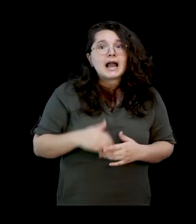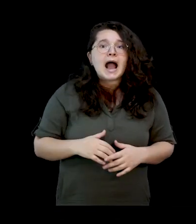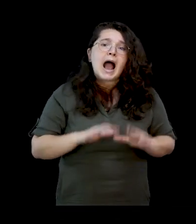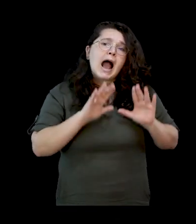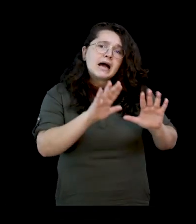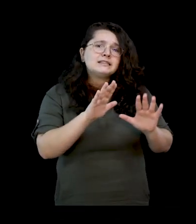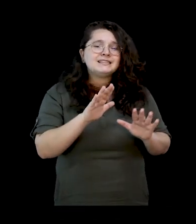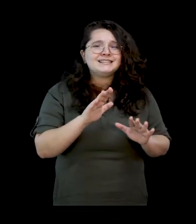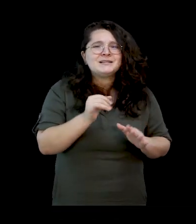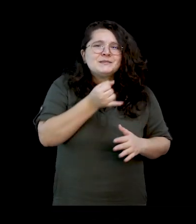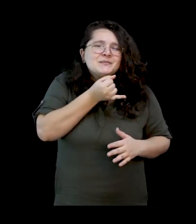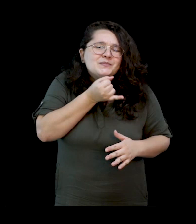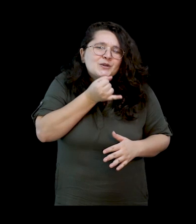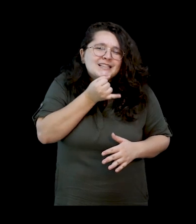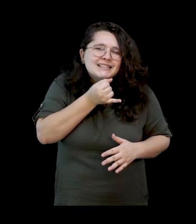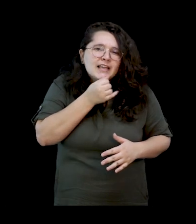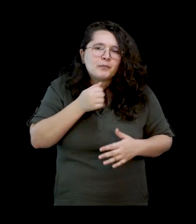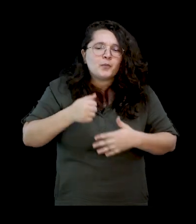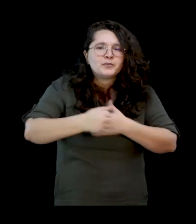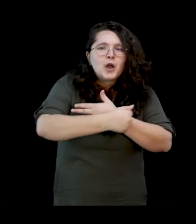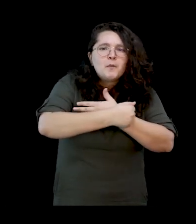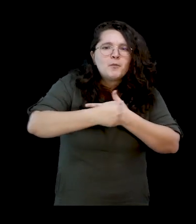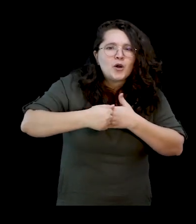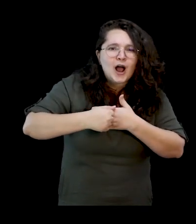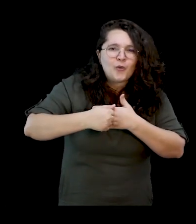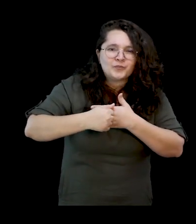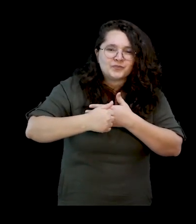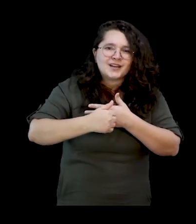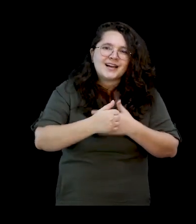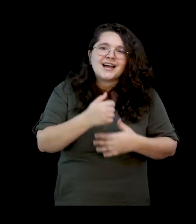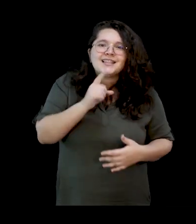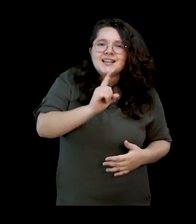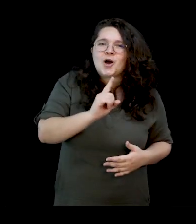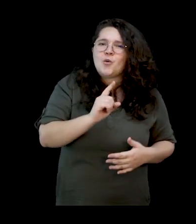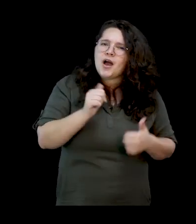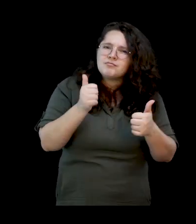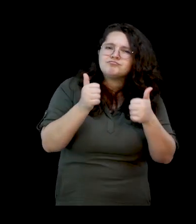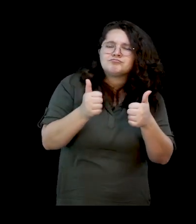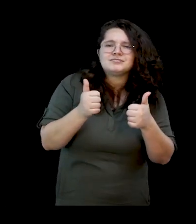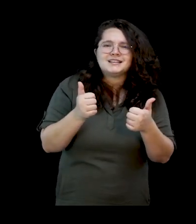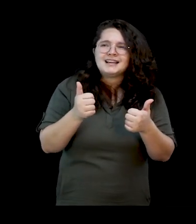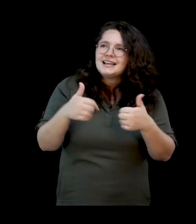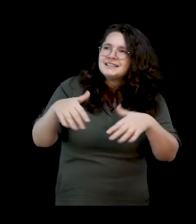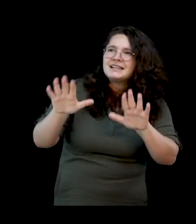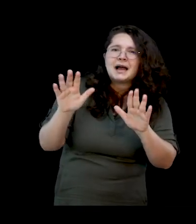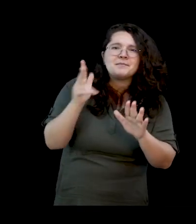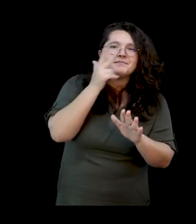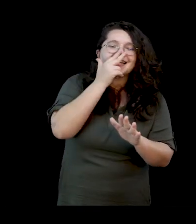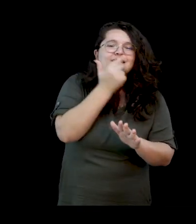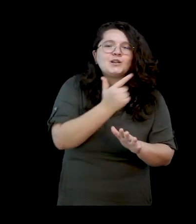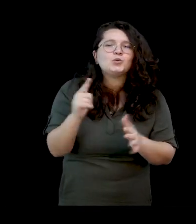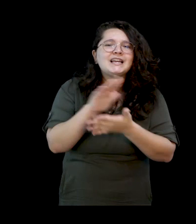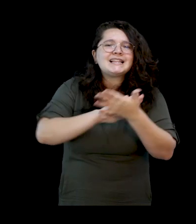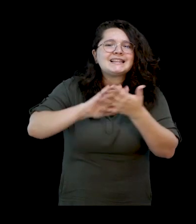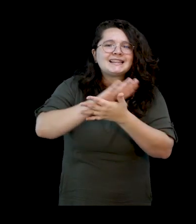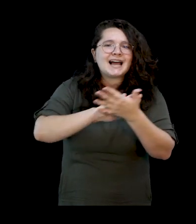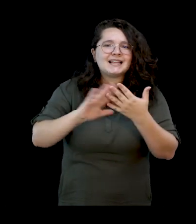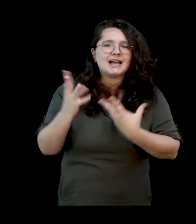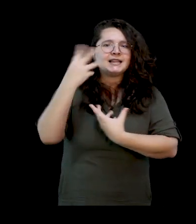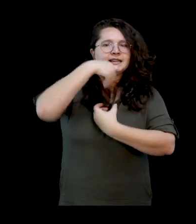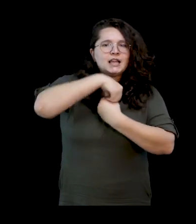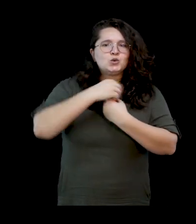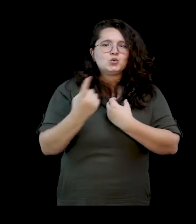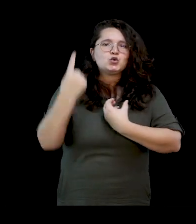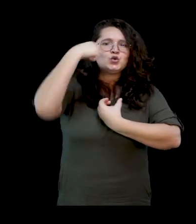ela não é ofensiva à moral, mas ao mesmo tempo ela também não produz e não